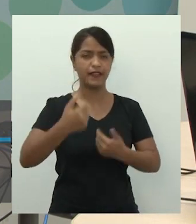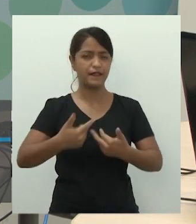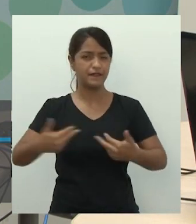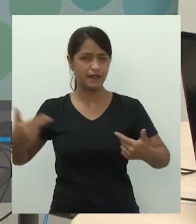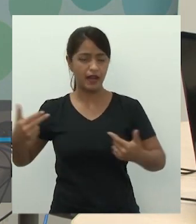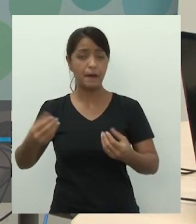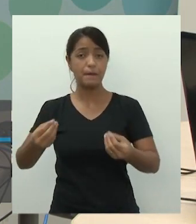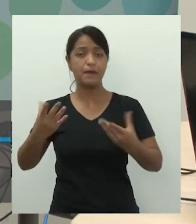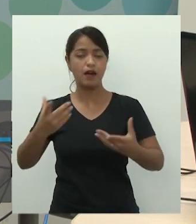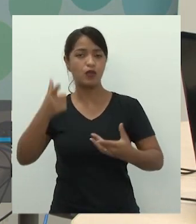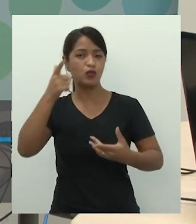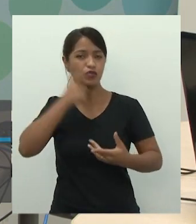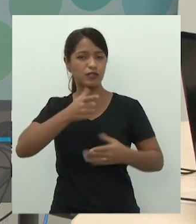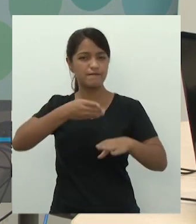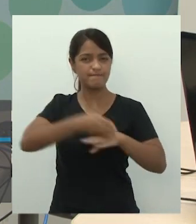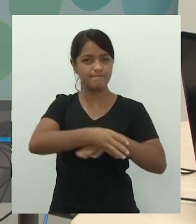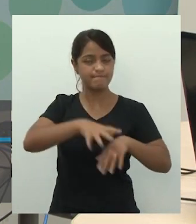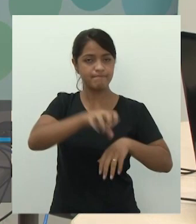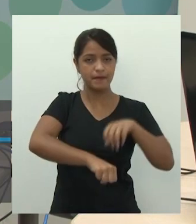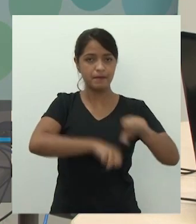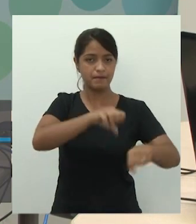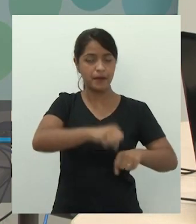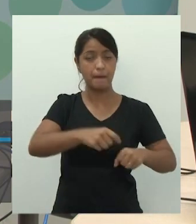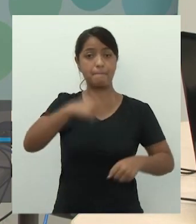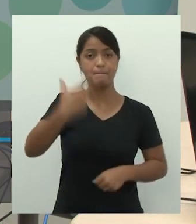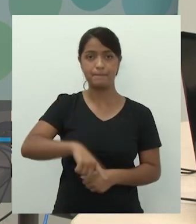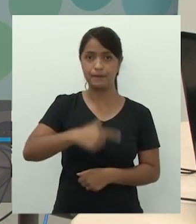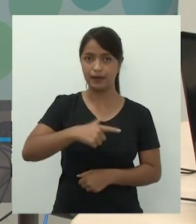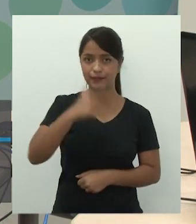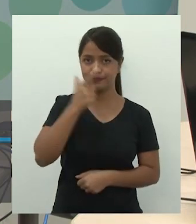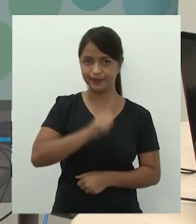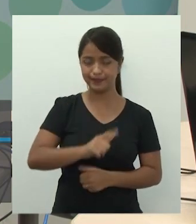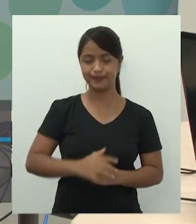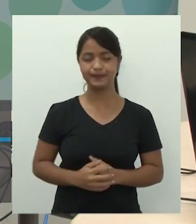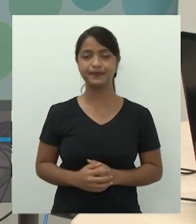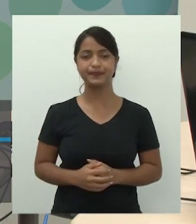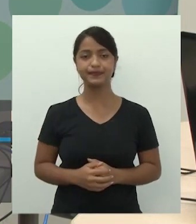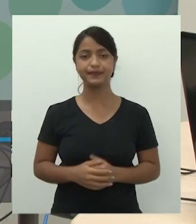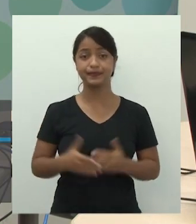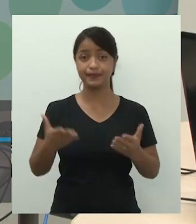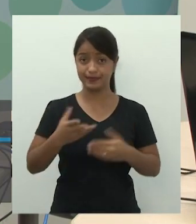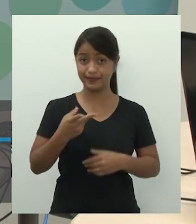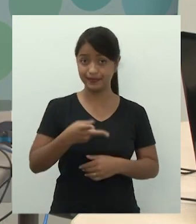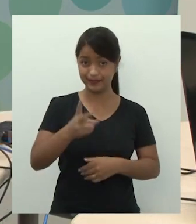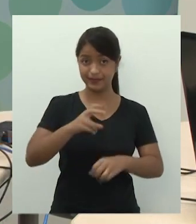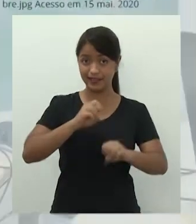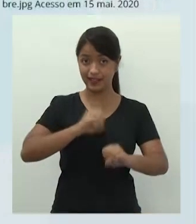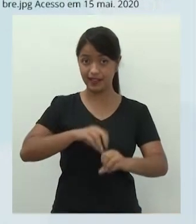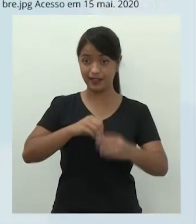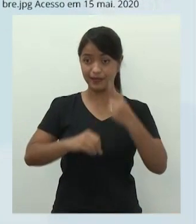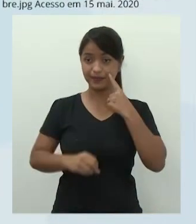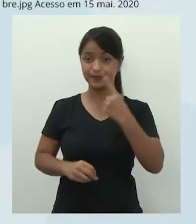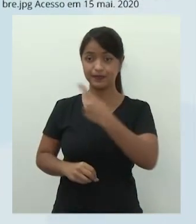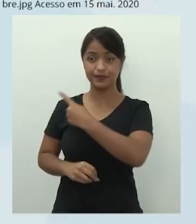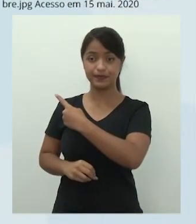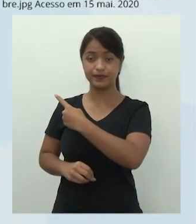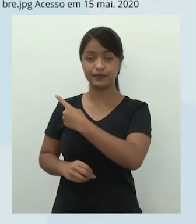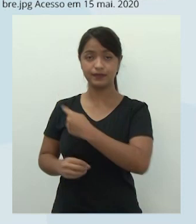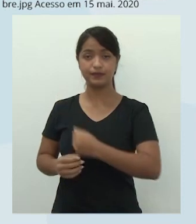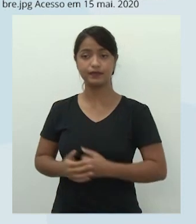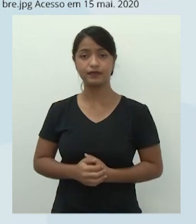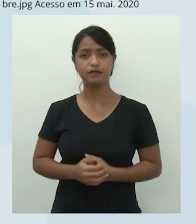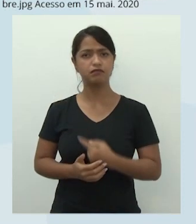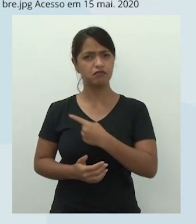questão, né, de conseguir mais territórios aí, tá? Continuando aí com a nossa aula, vamos dar uma olhadinha, então, no minério ali um tanto